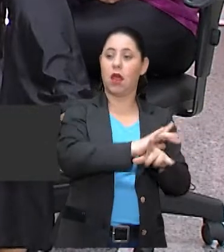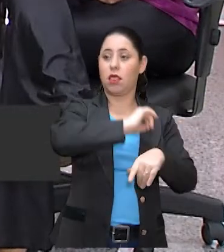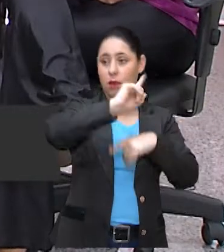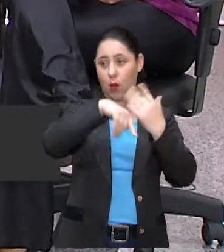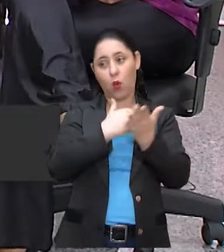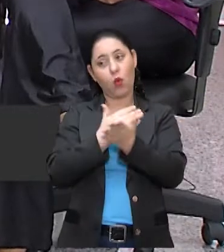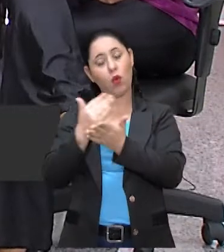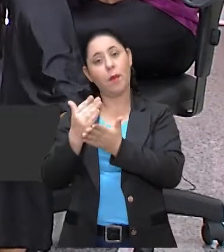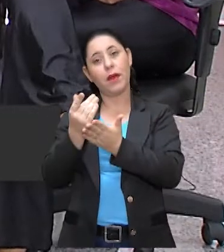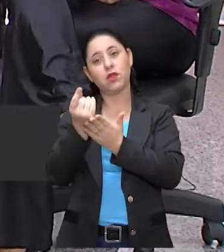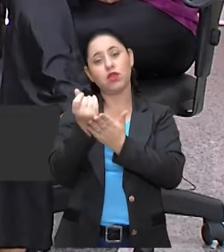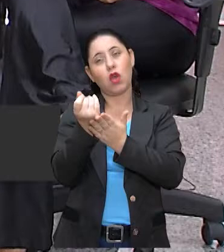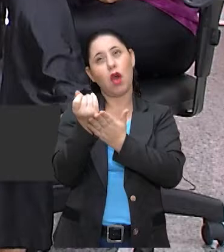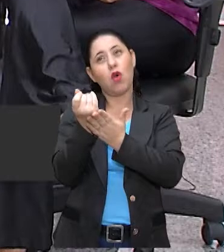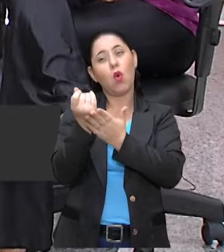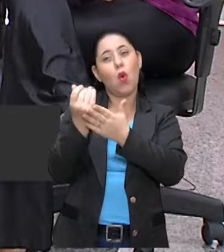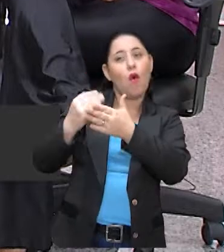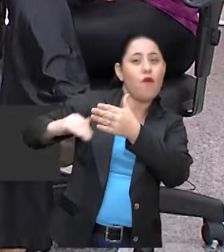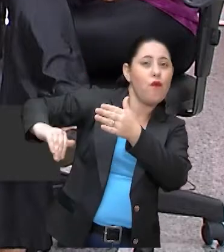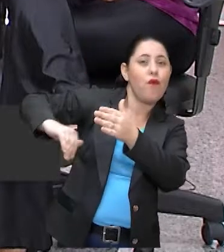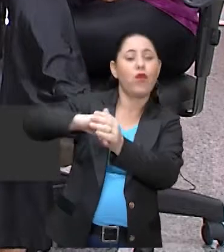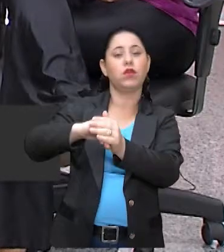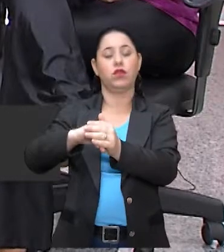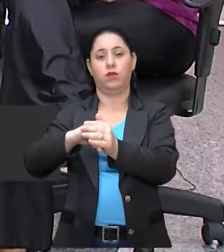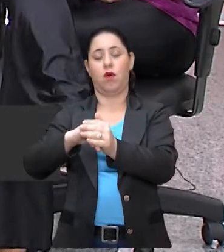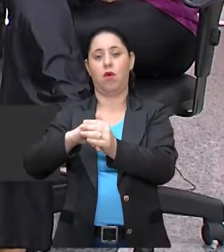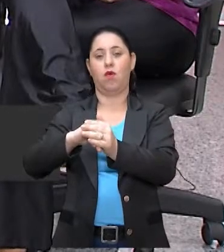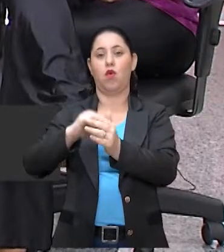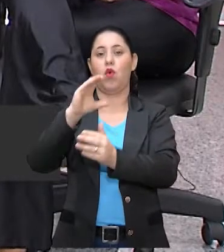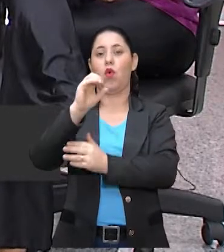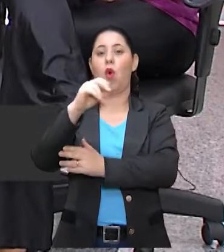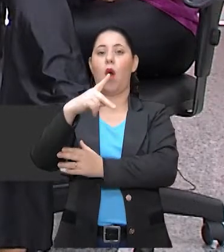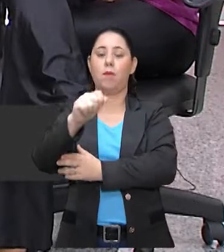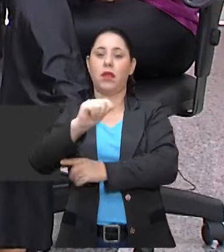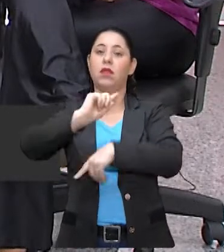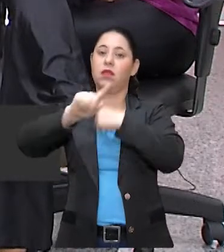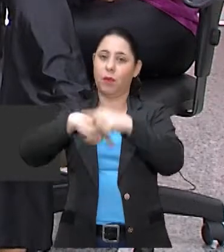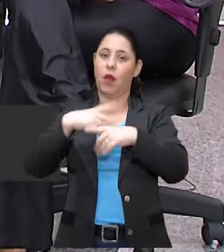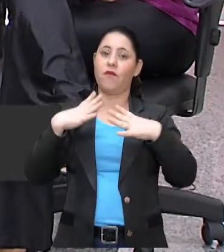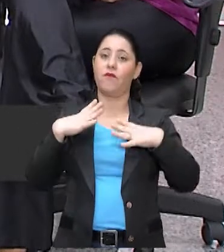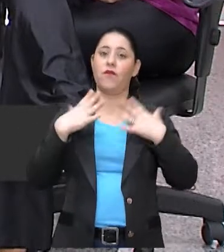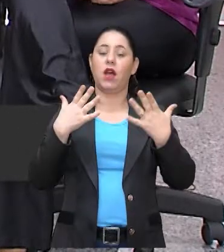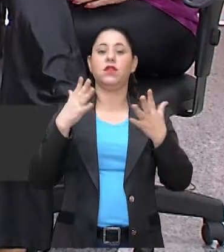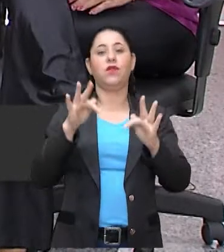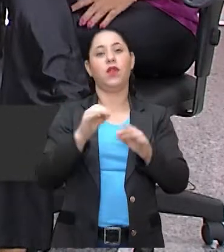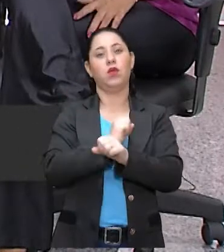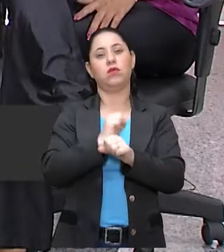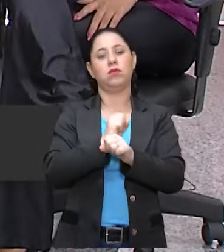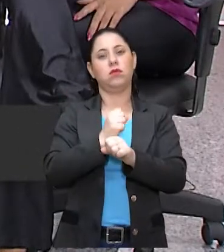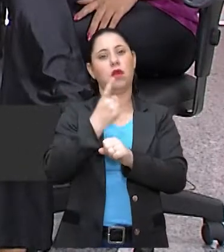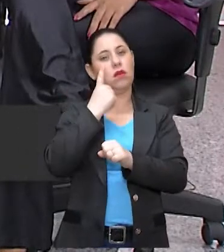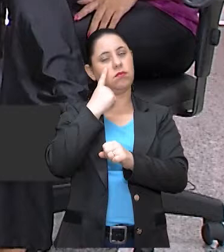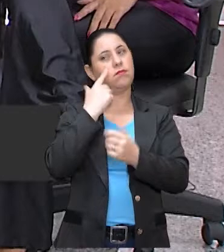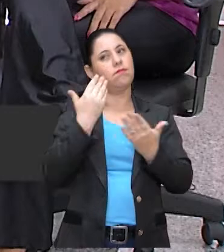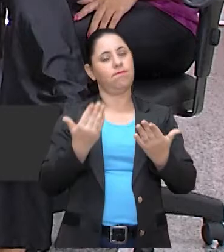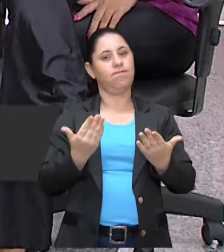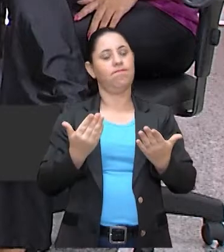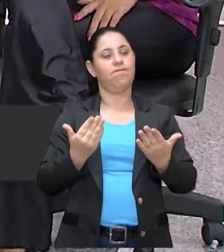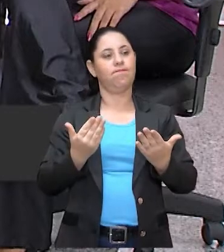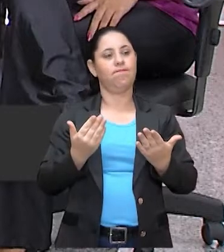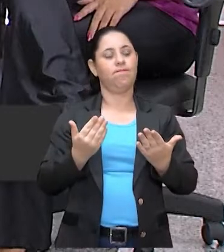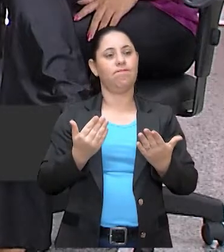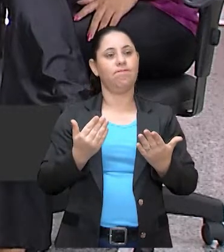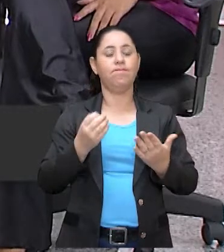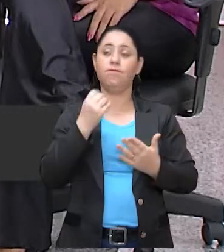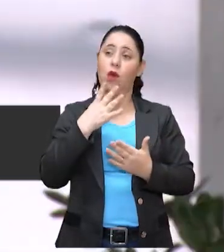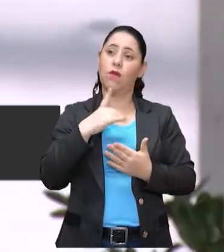Copa, e vem as festas, virão as festas de final de ano. Mas aí a gente também tem que parar para pensar, ainda assim, né? Porque,